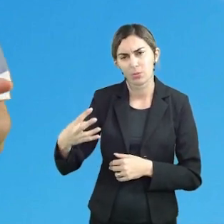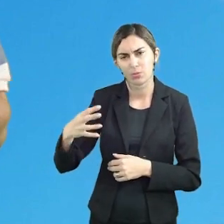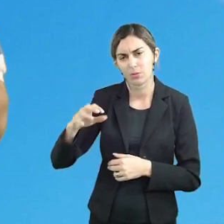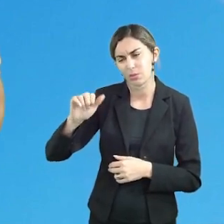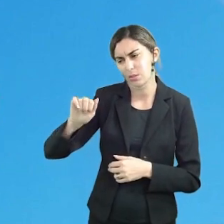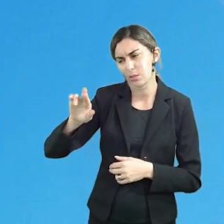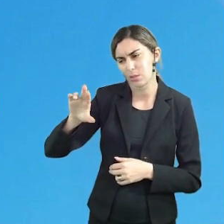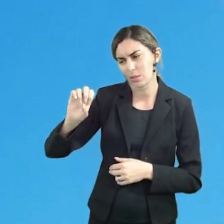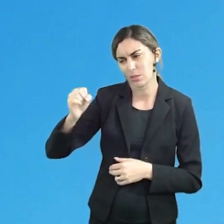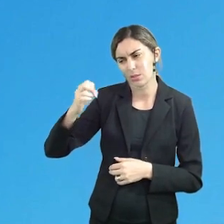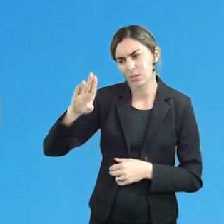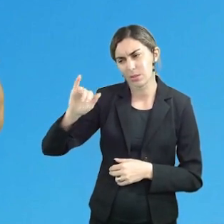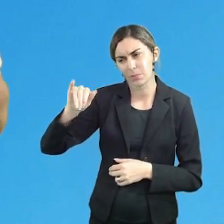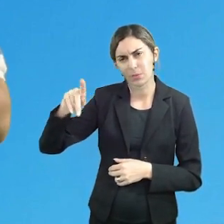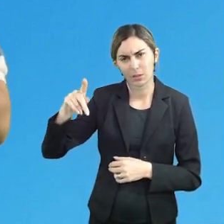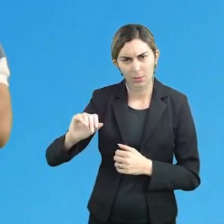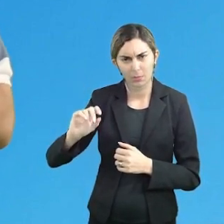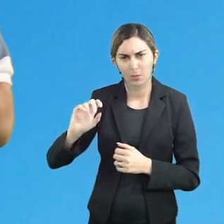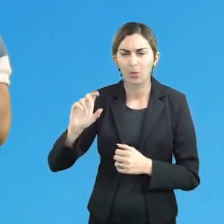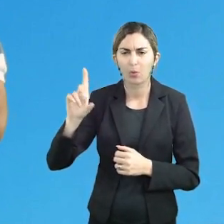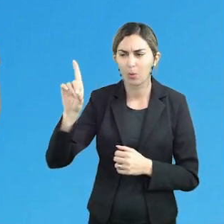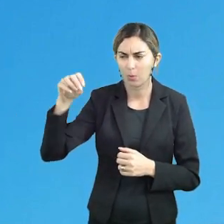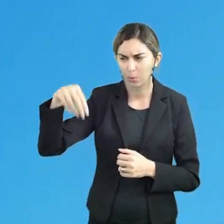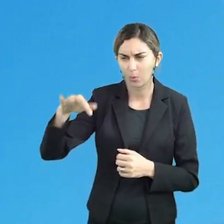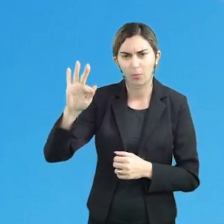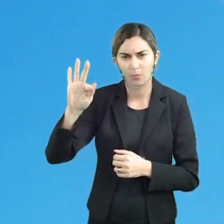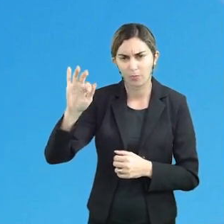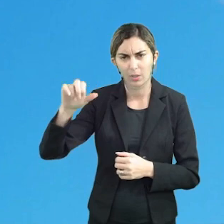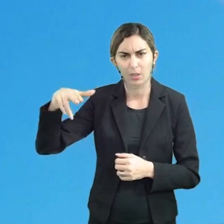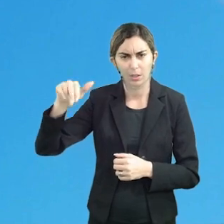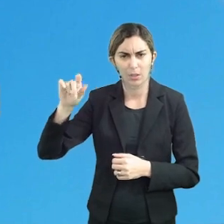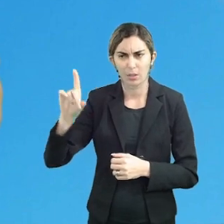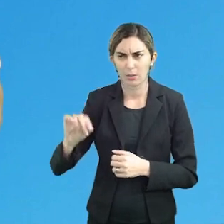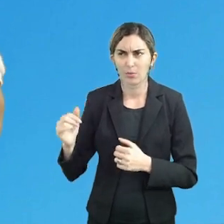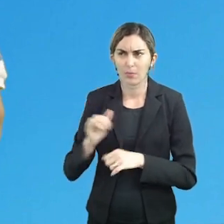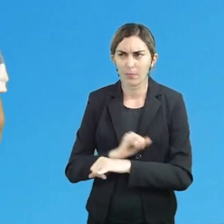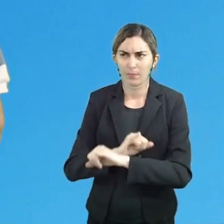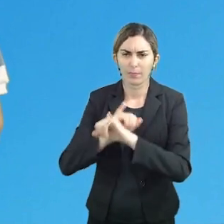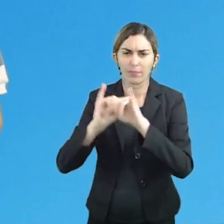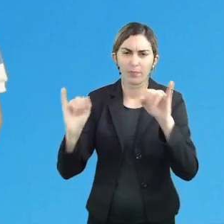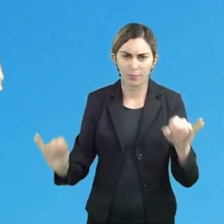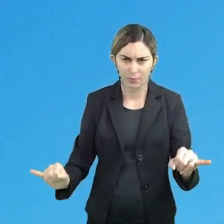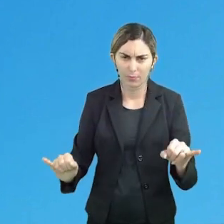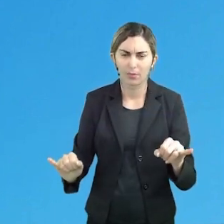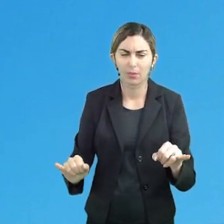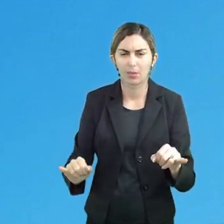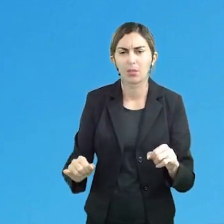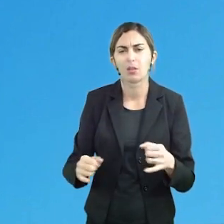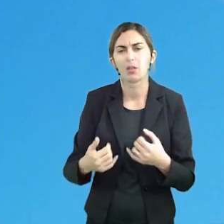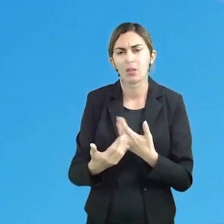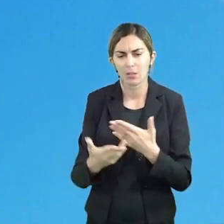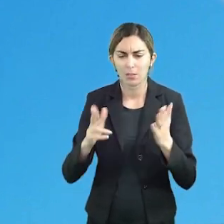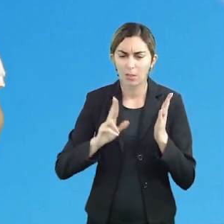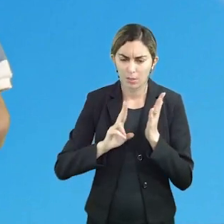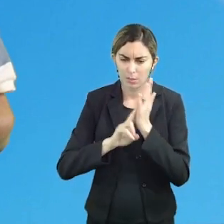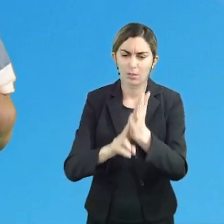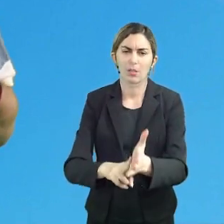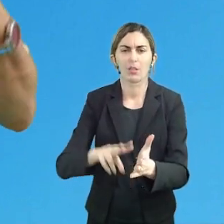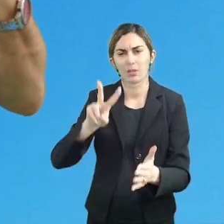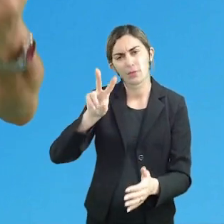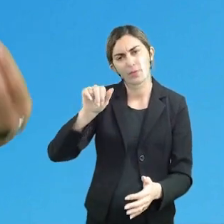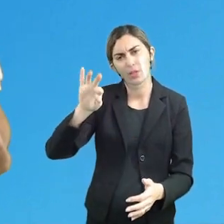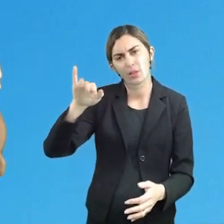arcebispo de Olinda e Recife, Dom Fernando Saburido, anunciou o envio, certo, a uma carta no